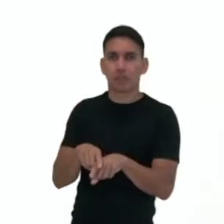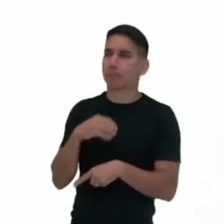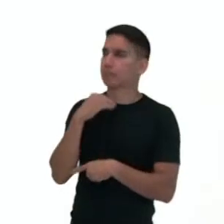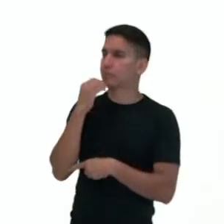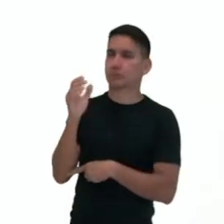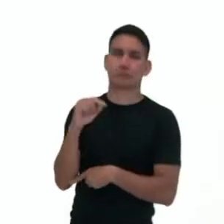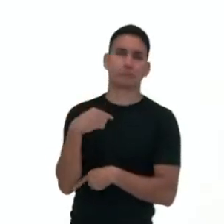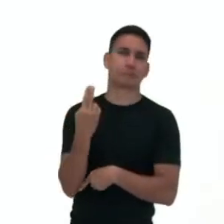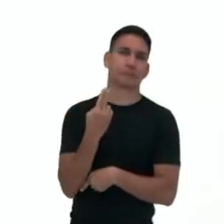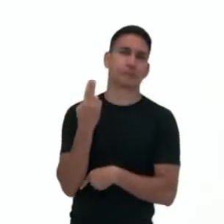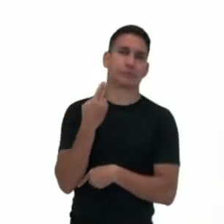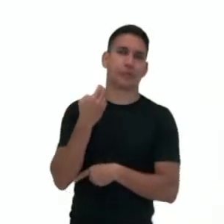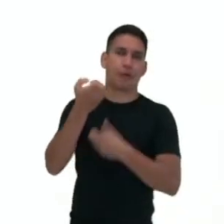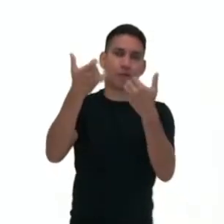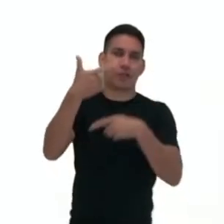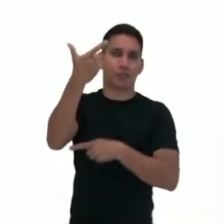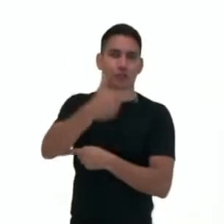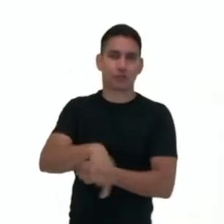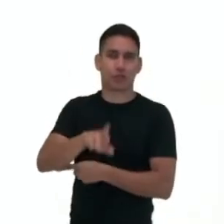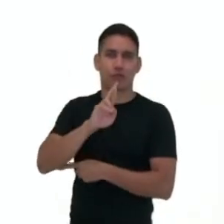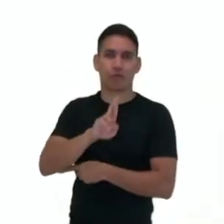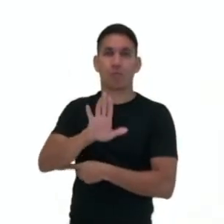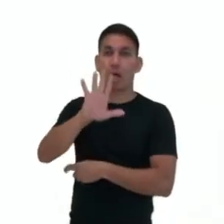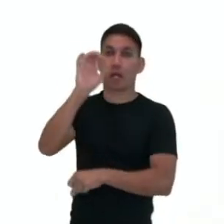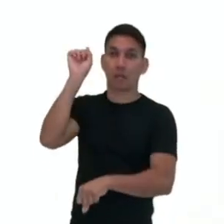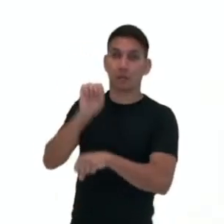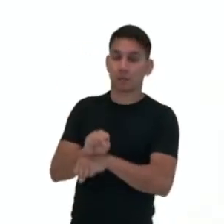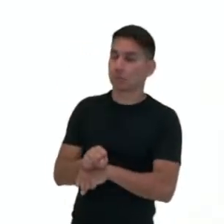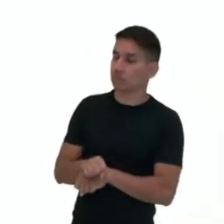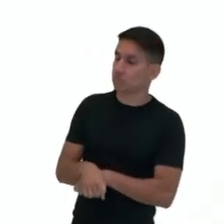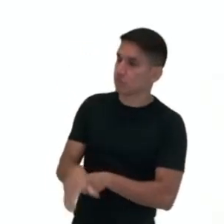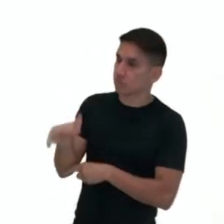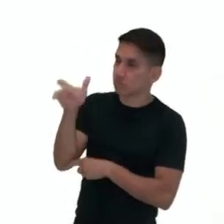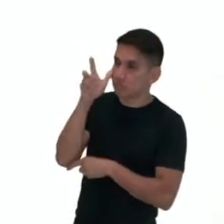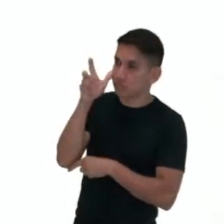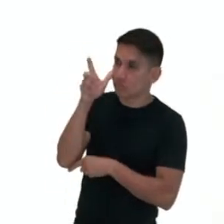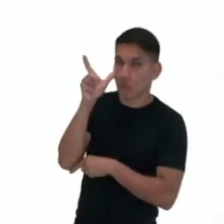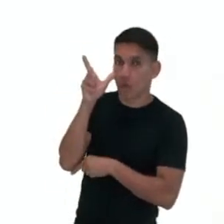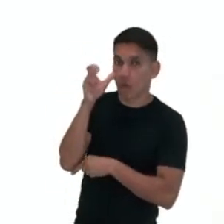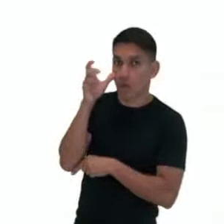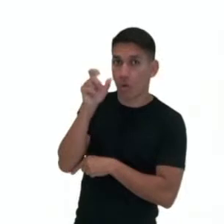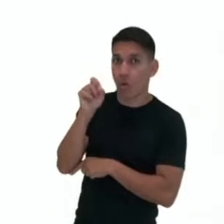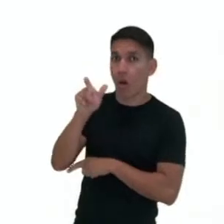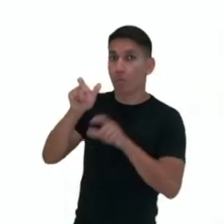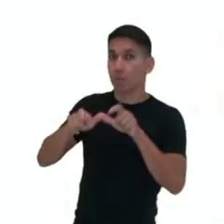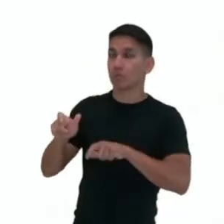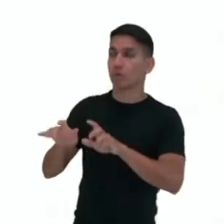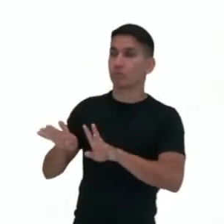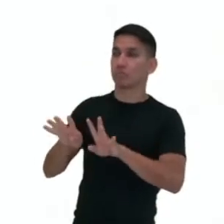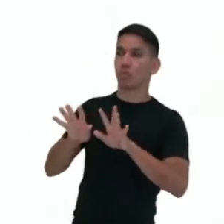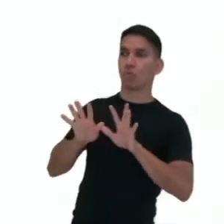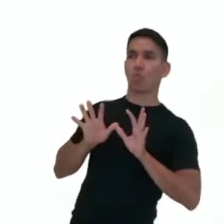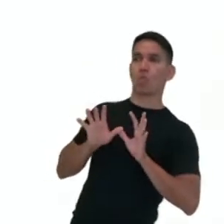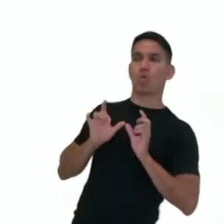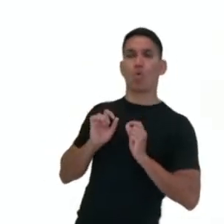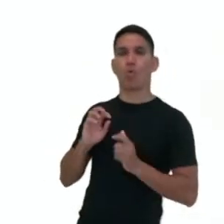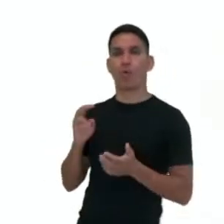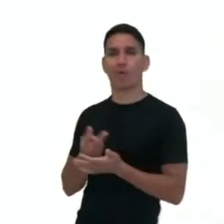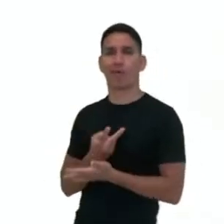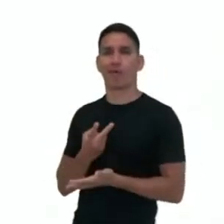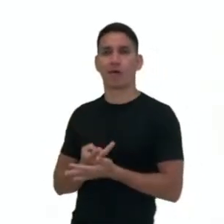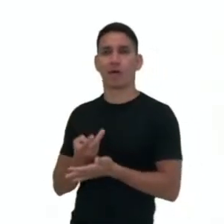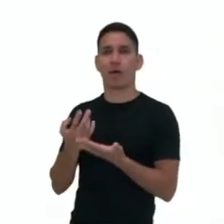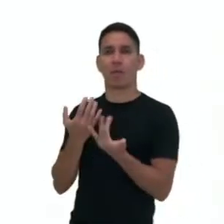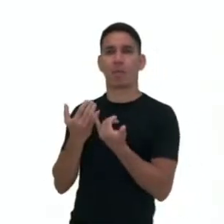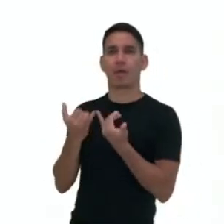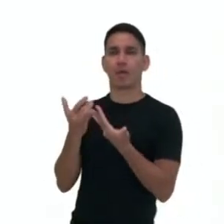aqui. Até que, enfim, houve uma pausa para a respiração. O povo se afastou, resfolegante, e abriu-se